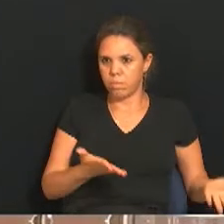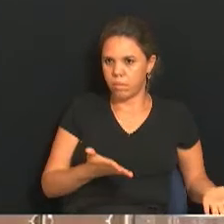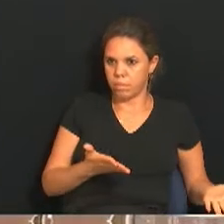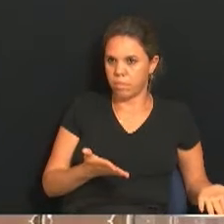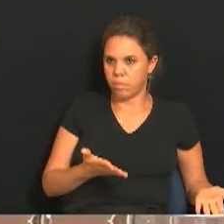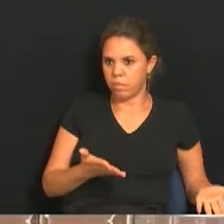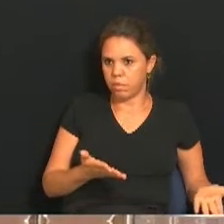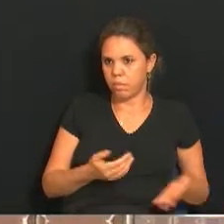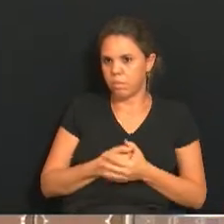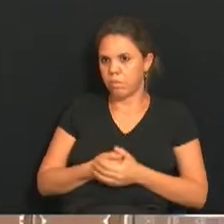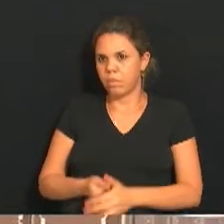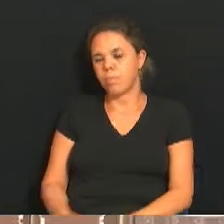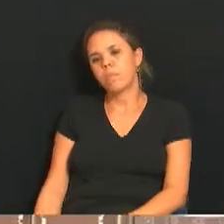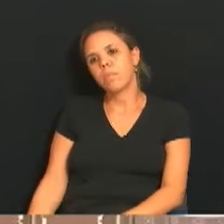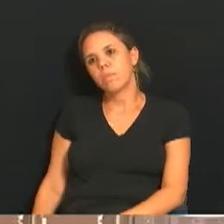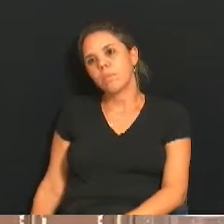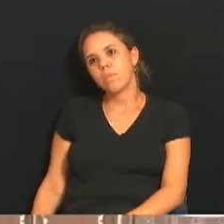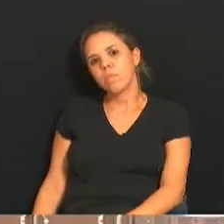palavra é sua.